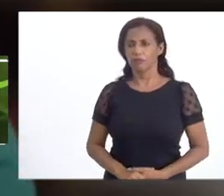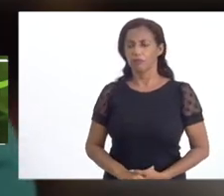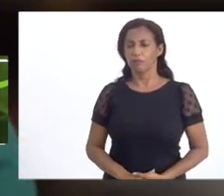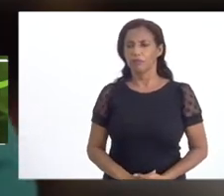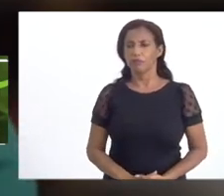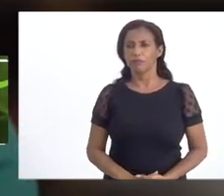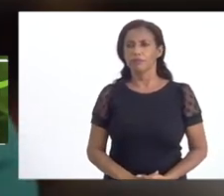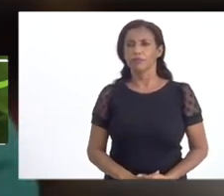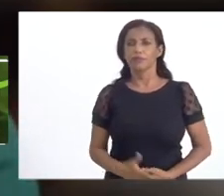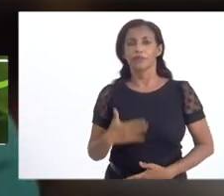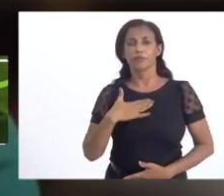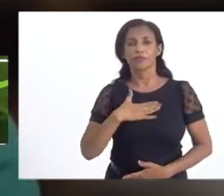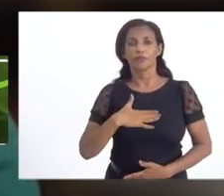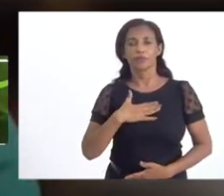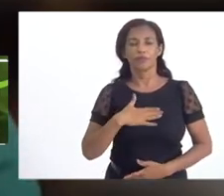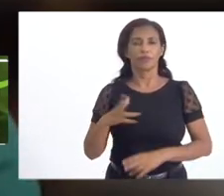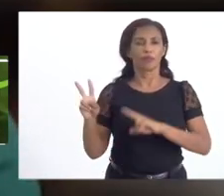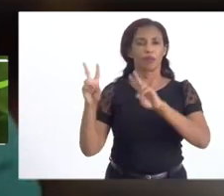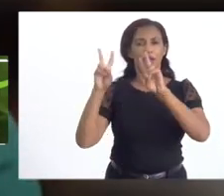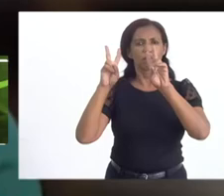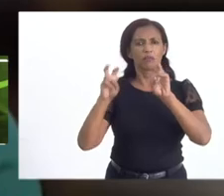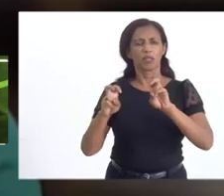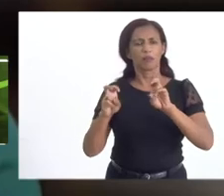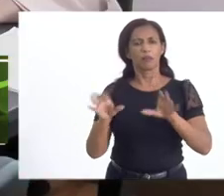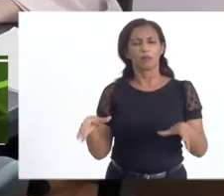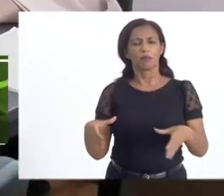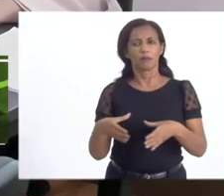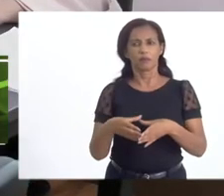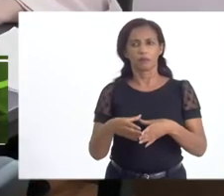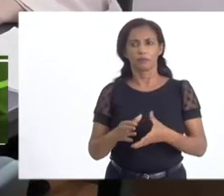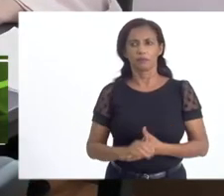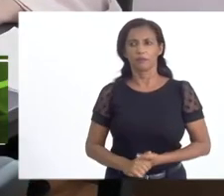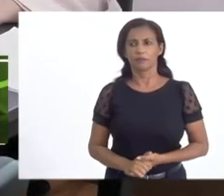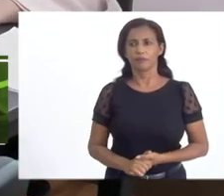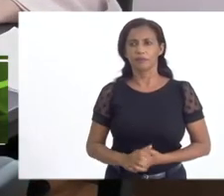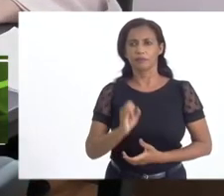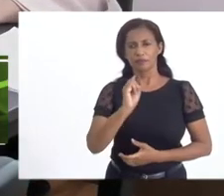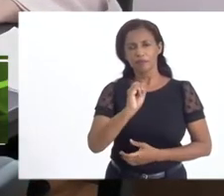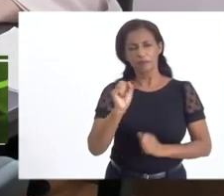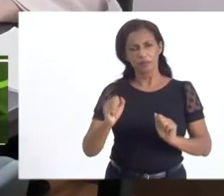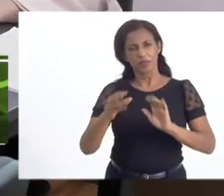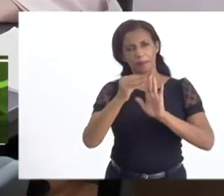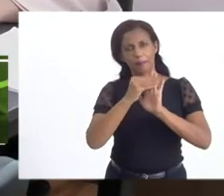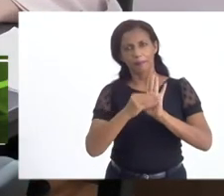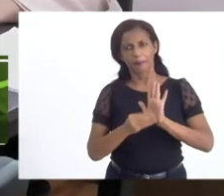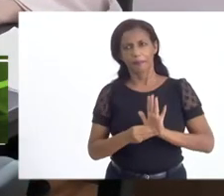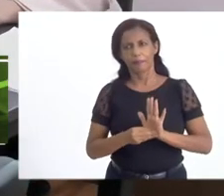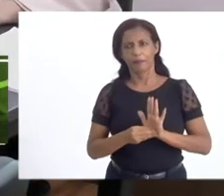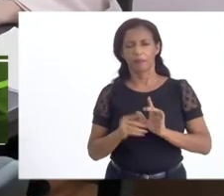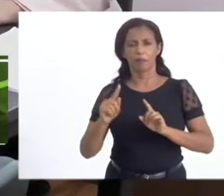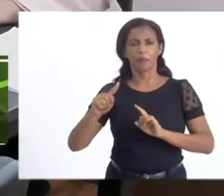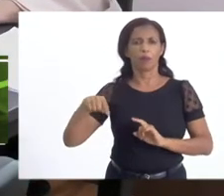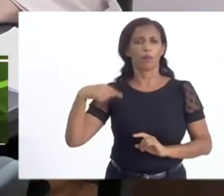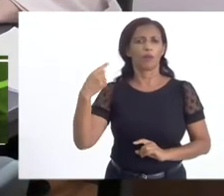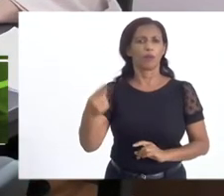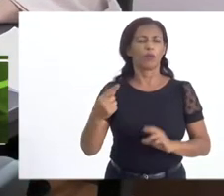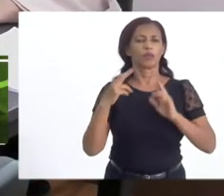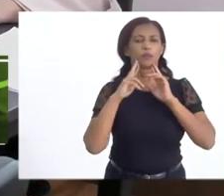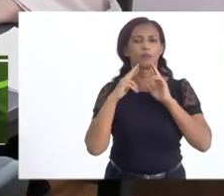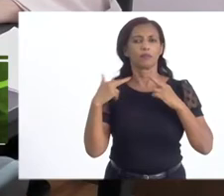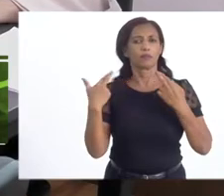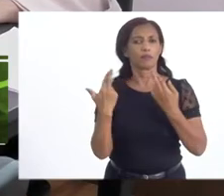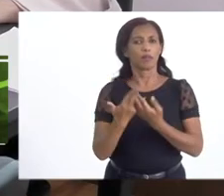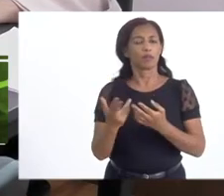Eu gostaria de trazer aqui um tema para a comissão, se poderíamos pautar uma próxima